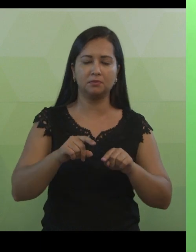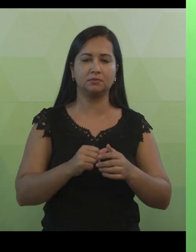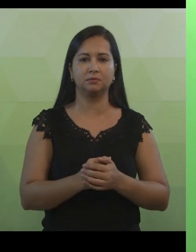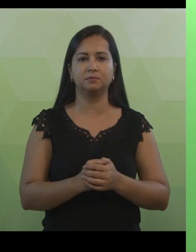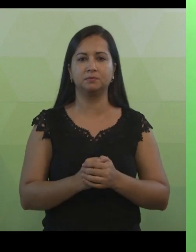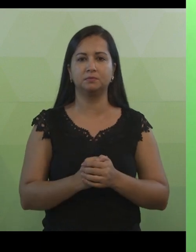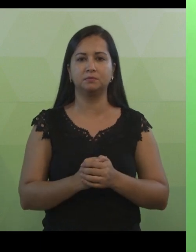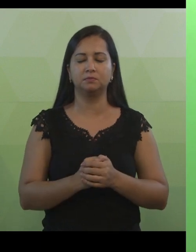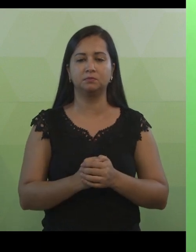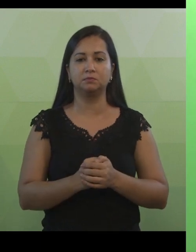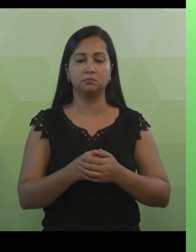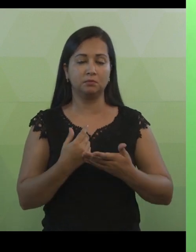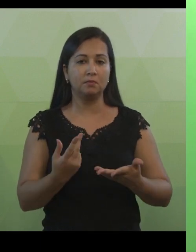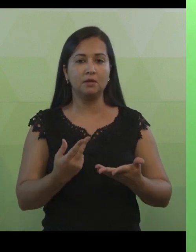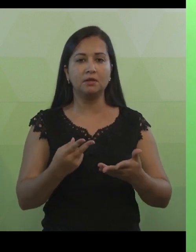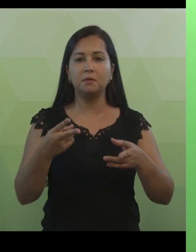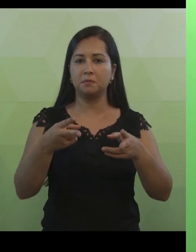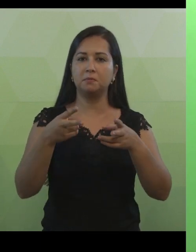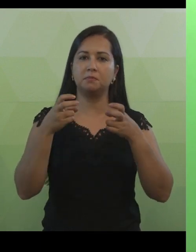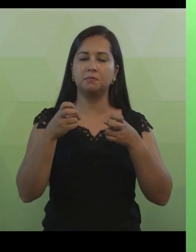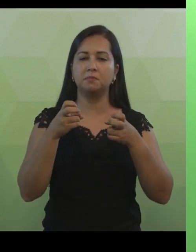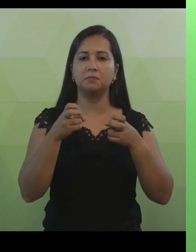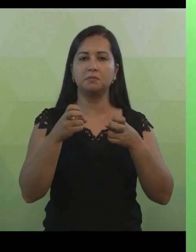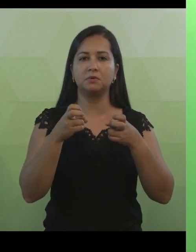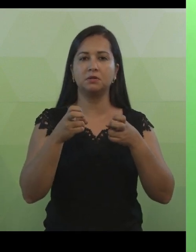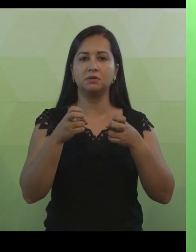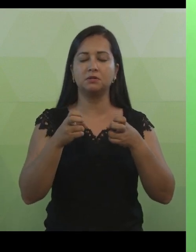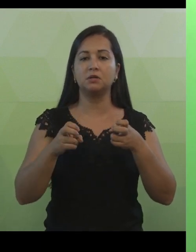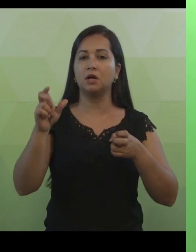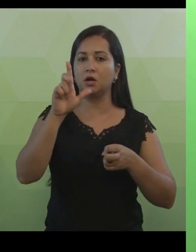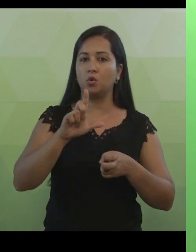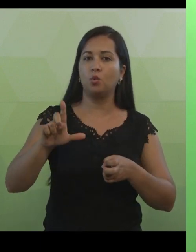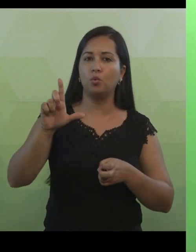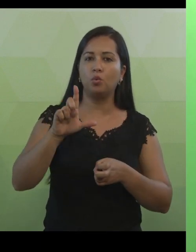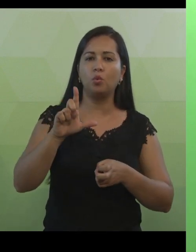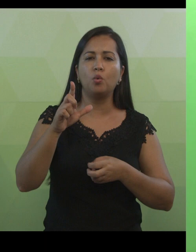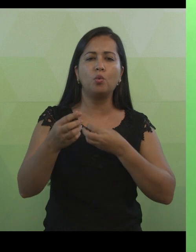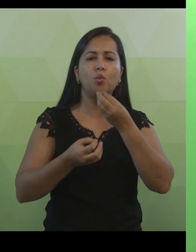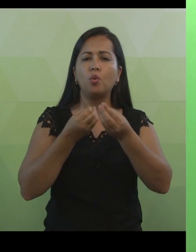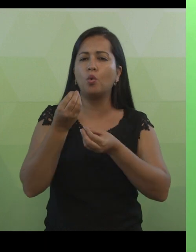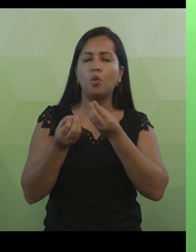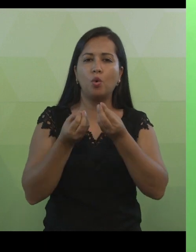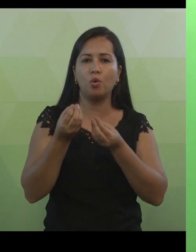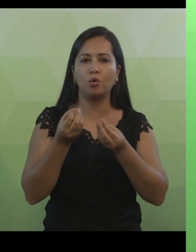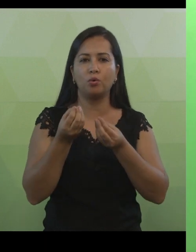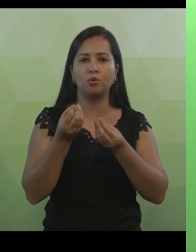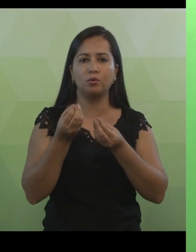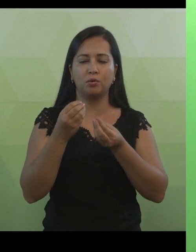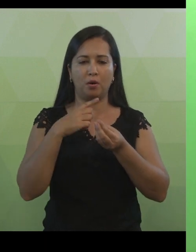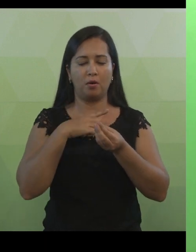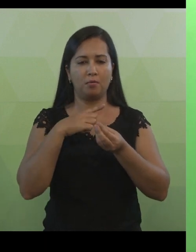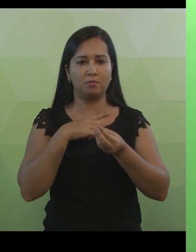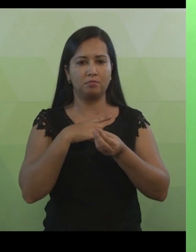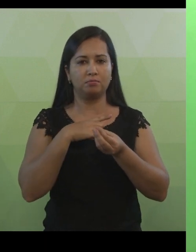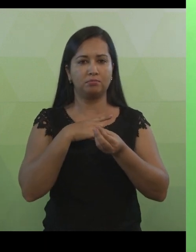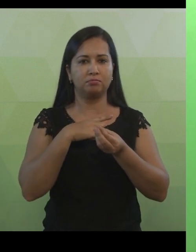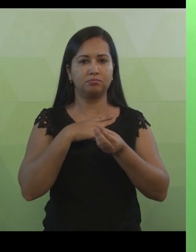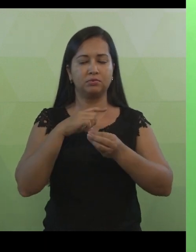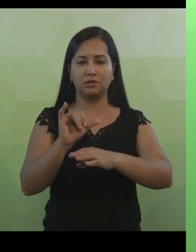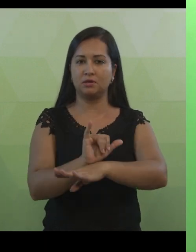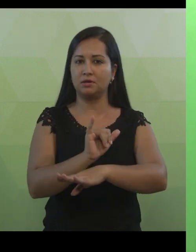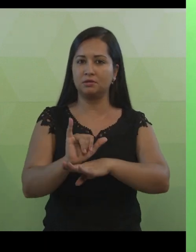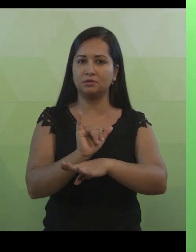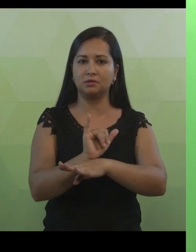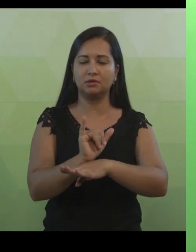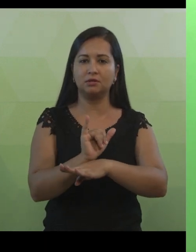lógico, relacionado à parte de tecnologia propriamente dita, citamos alguns mecanismos que podem nos ajudar na árdua tarefa de manter um ambiente